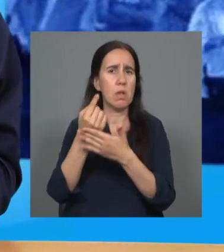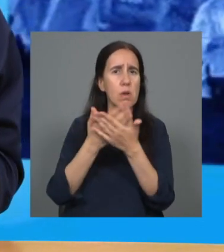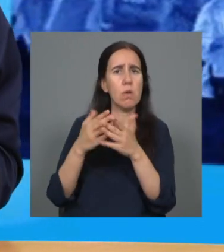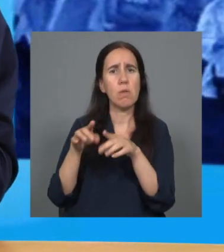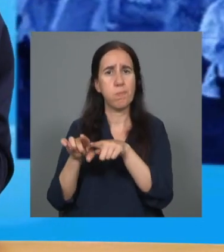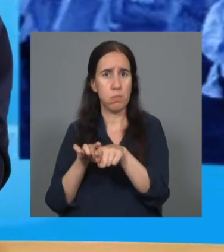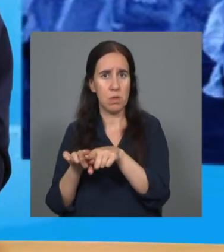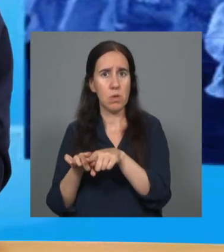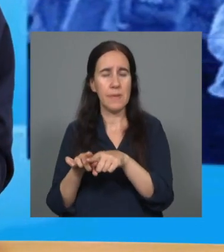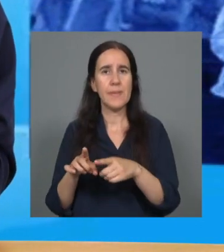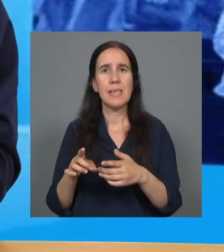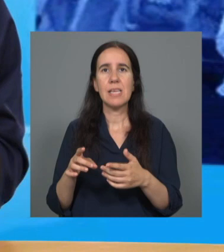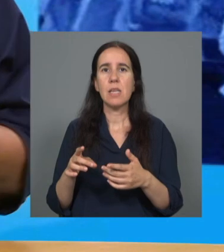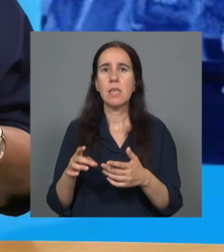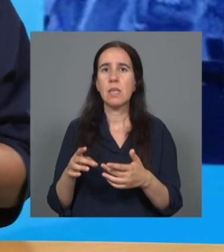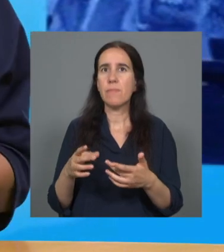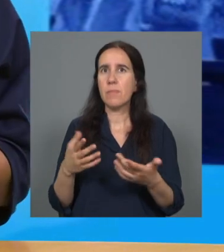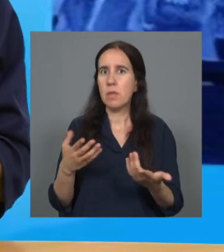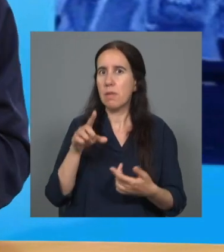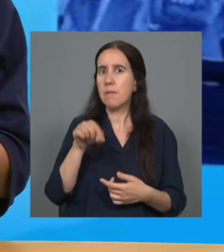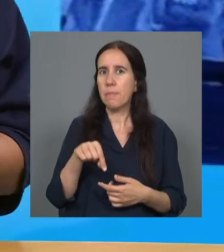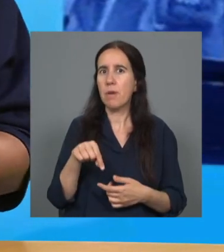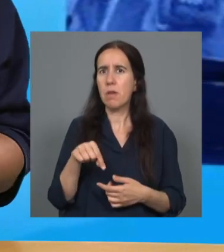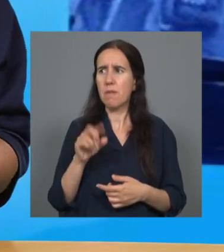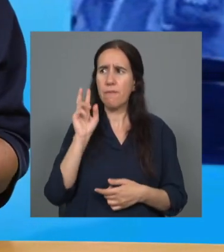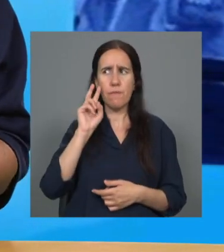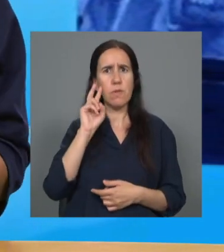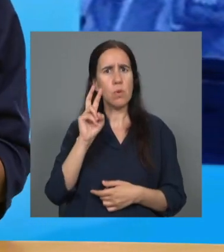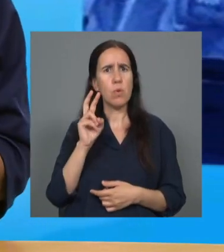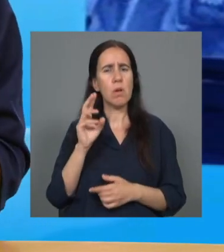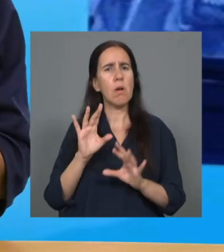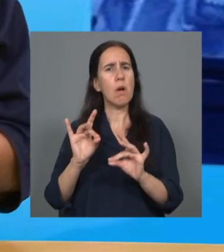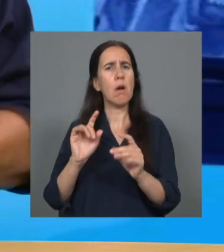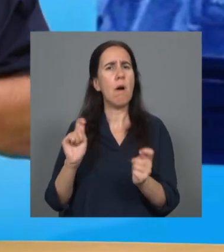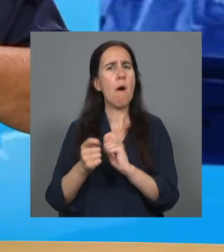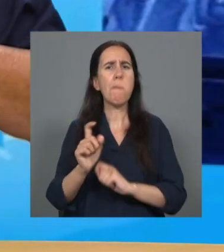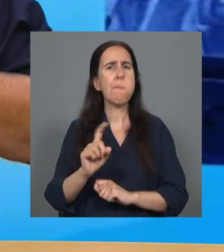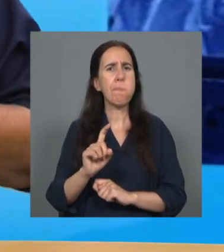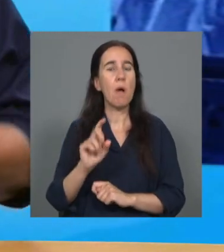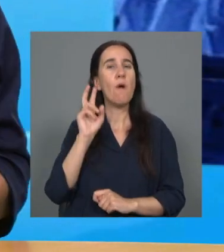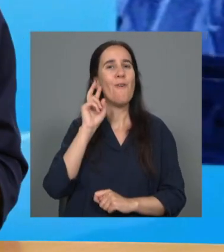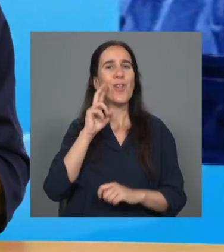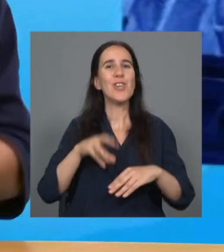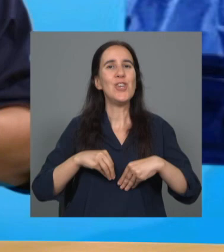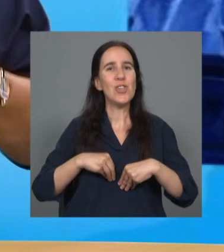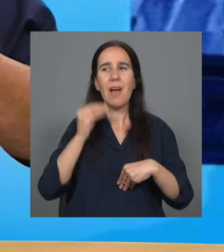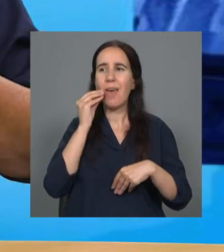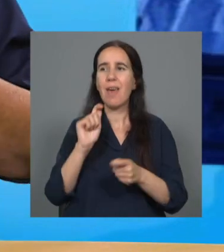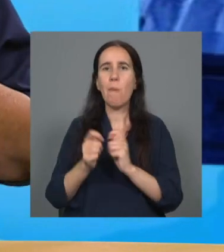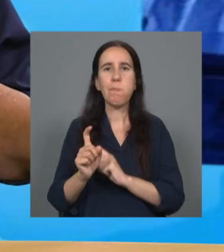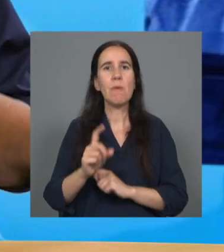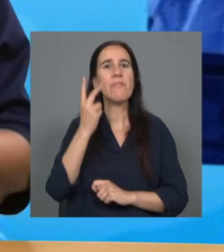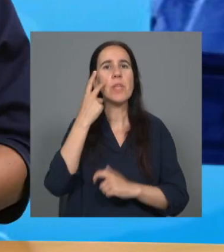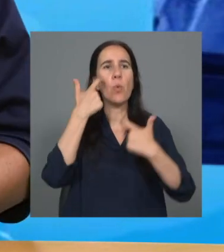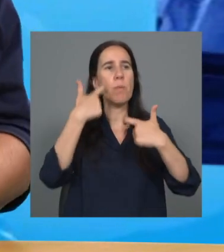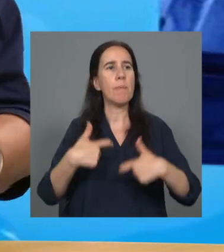político e também valores que são imutáveis, quer dizer, valores que já assumimos como imutáveis, o valor da vida